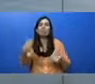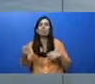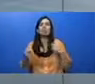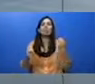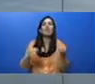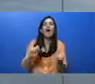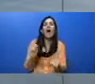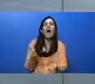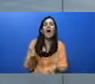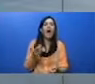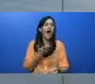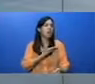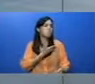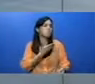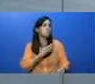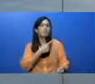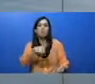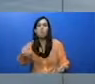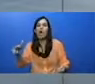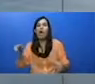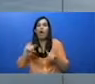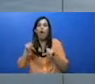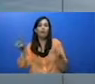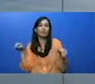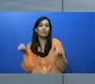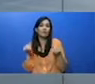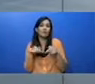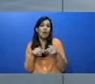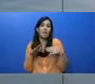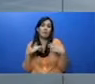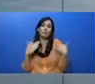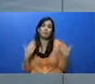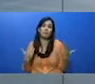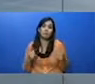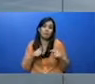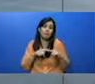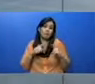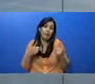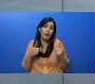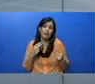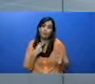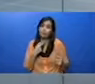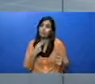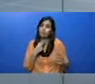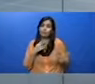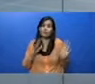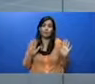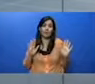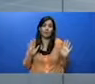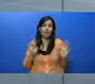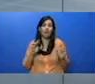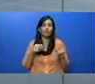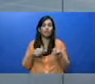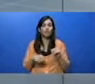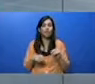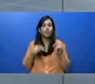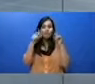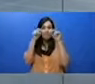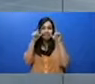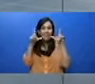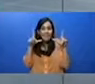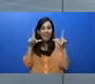professores, entre os coleguinhas das outras salas. Mas já que nós não podemos fazer isso, nós podemos alertar as pessoas que